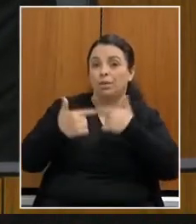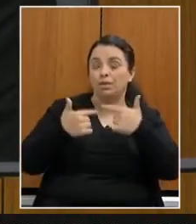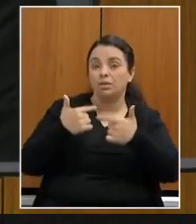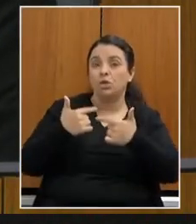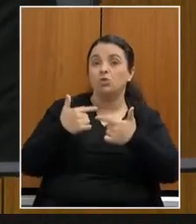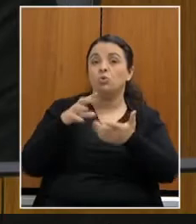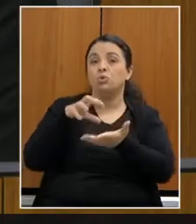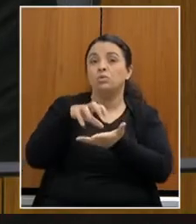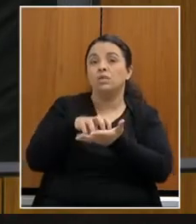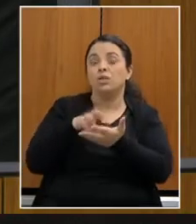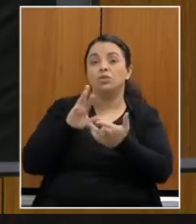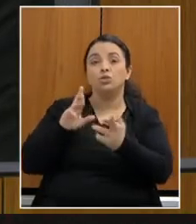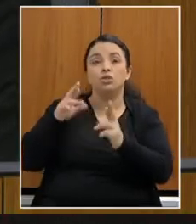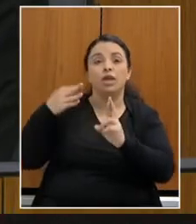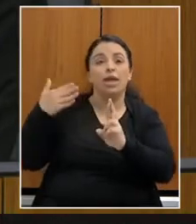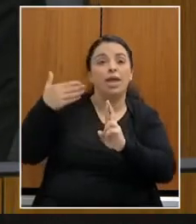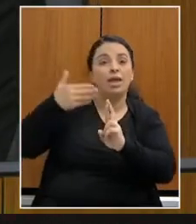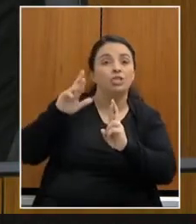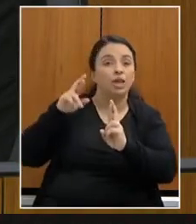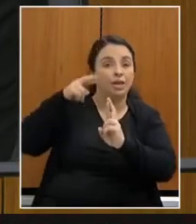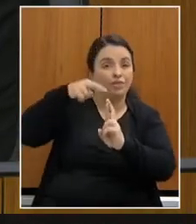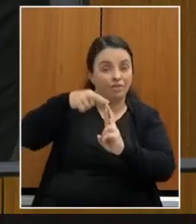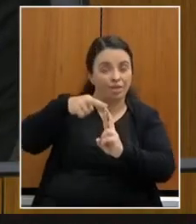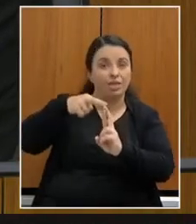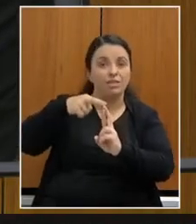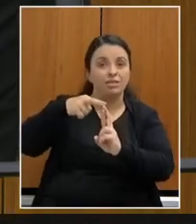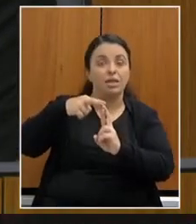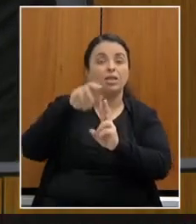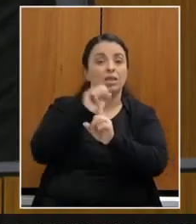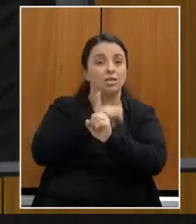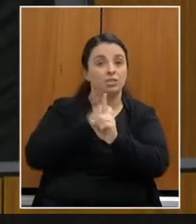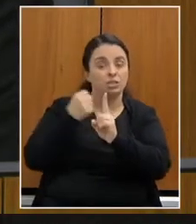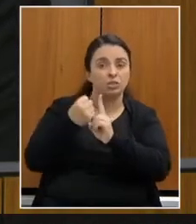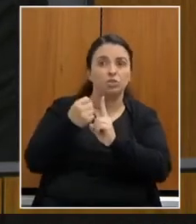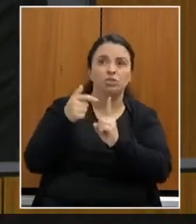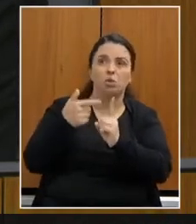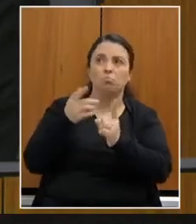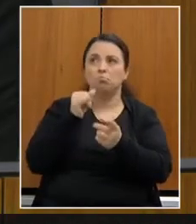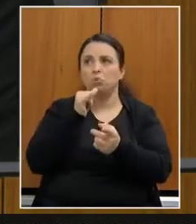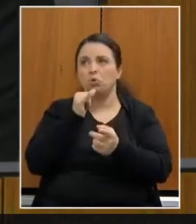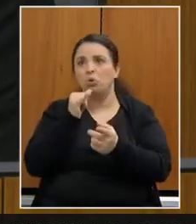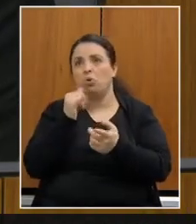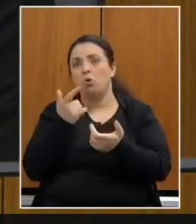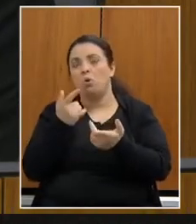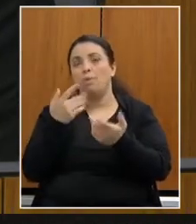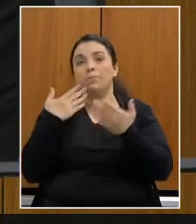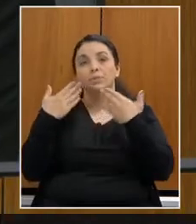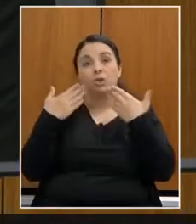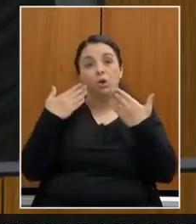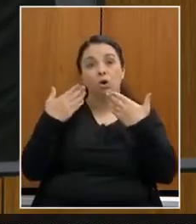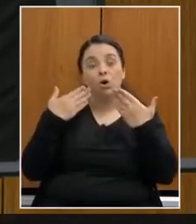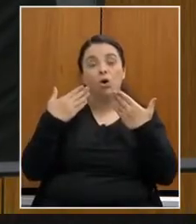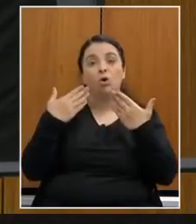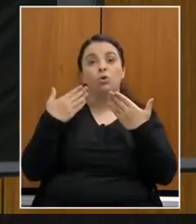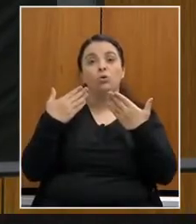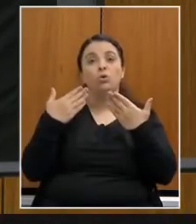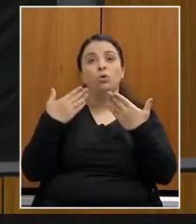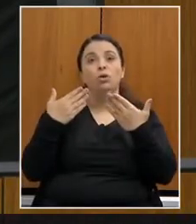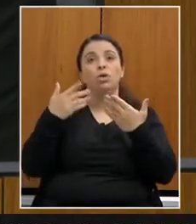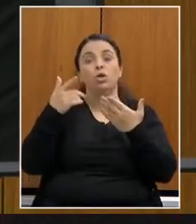referência da assistência social assistentes sociais psicólogos por exemplo e aquelas